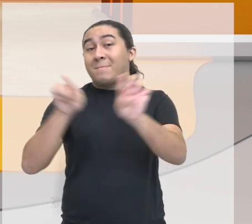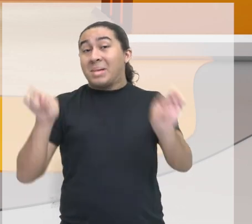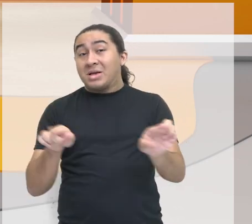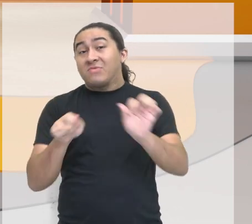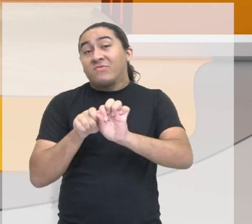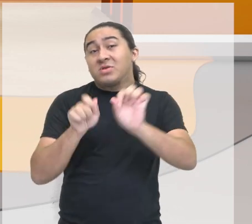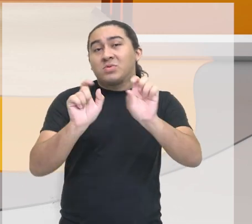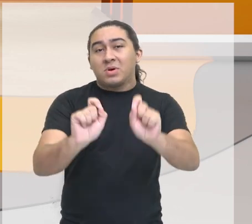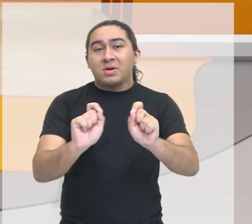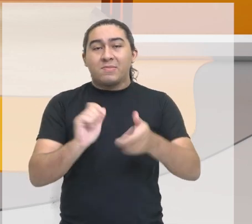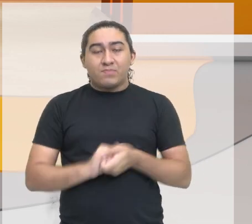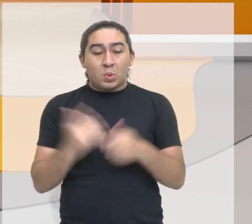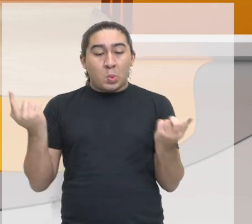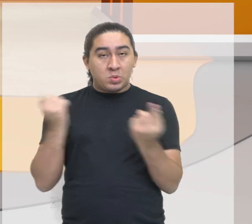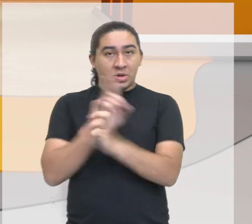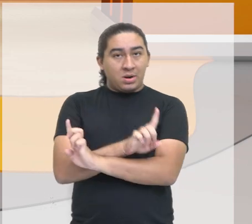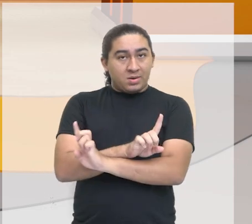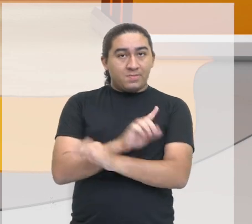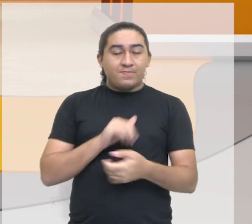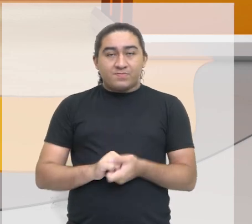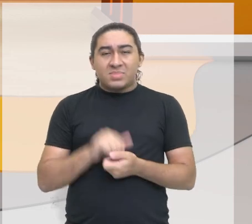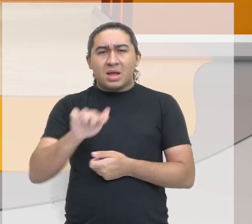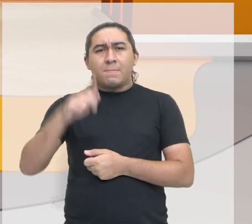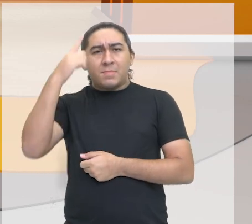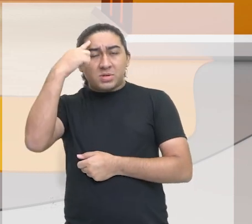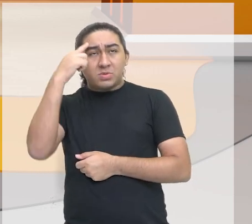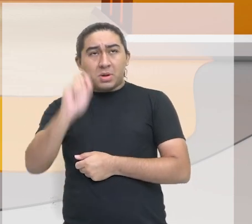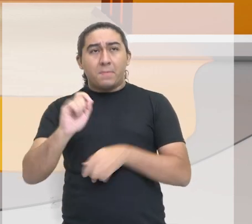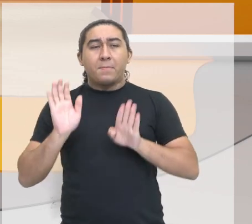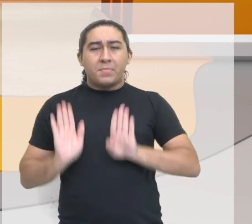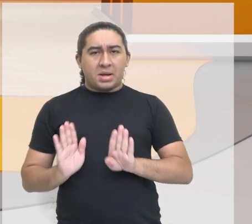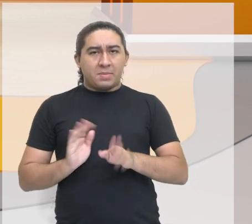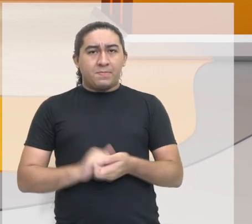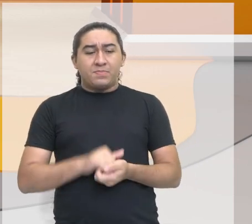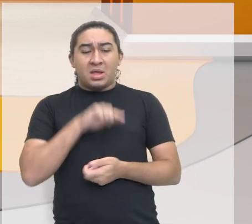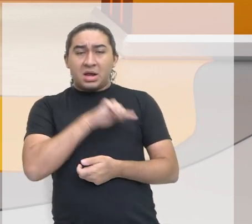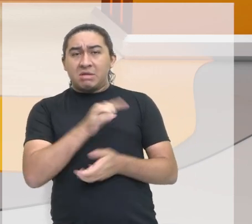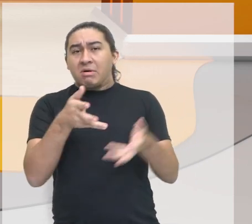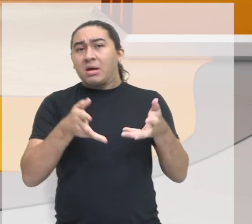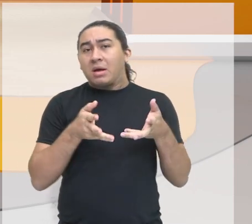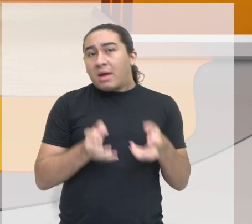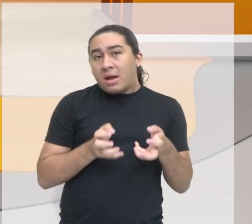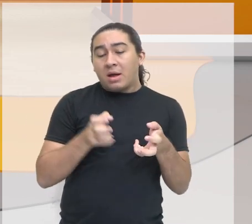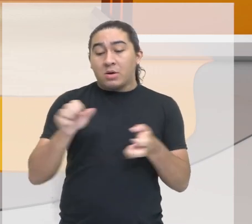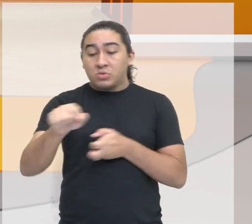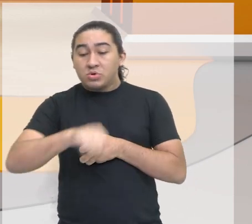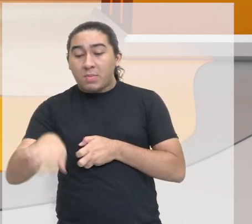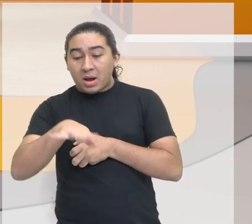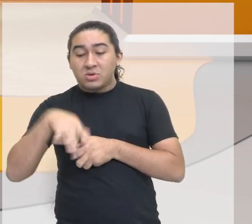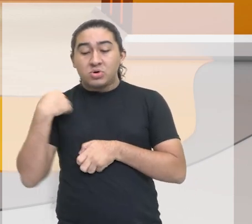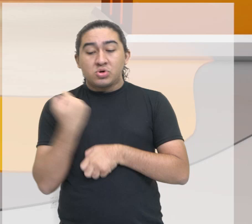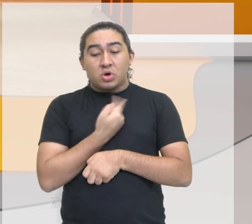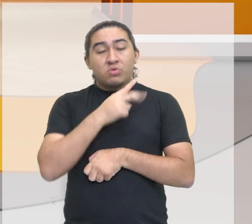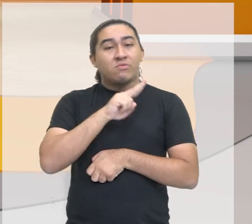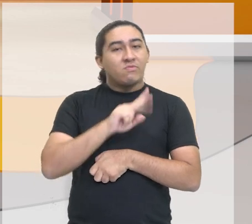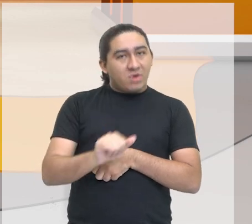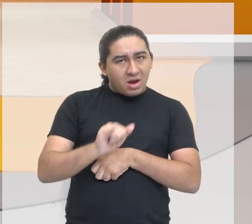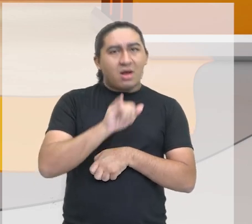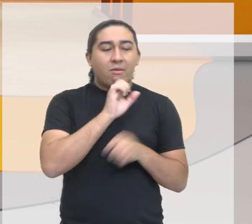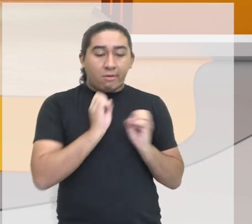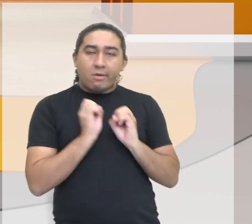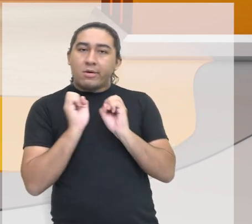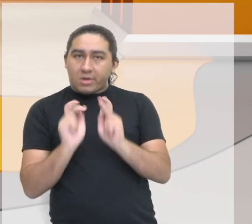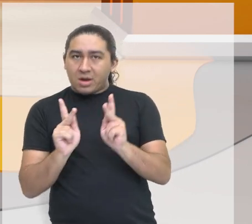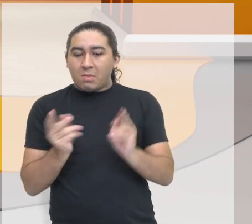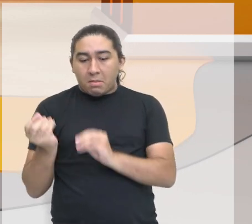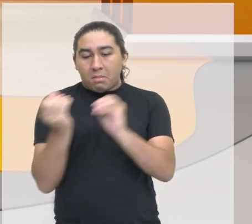fizeram exatamente o contrário. Eles imaginavam o seguinte: opa, o Hitler quer esses territórios, a gente vai fazer a vontade dele e